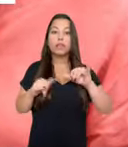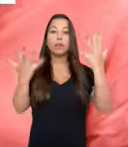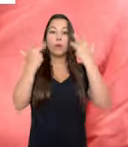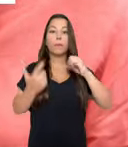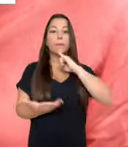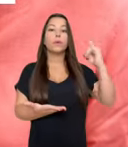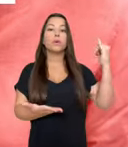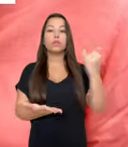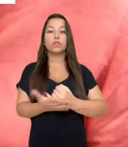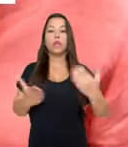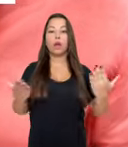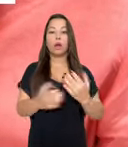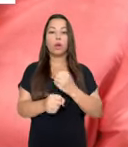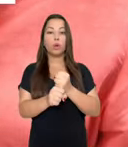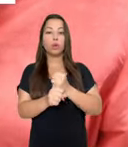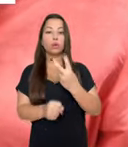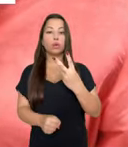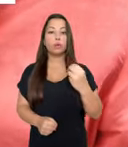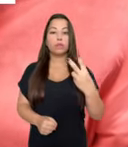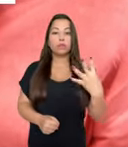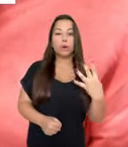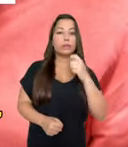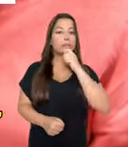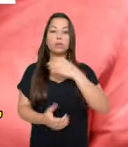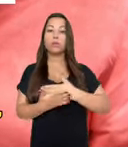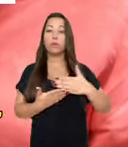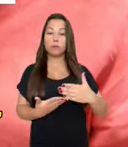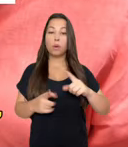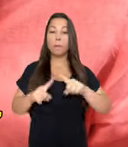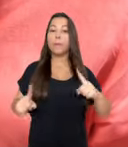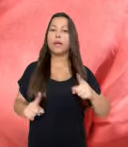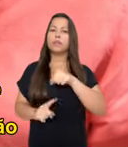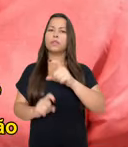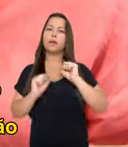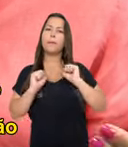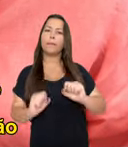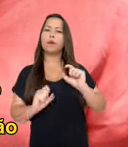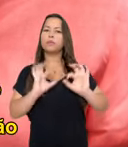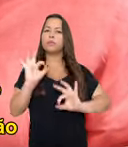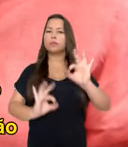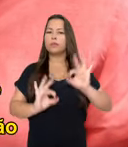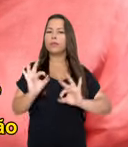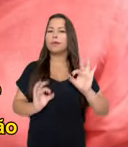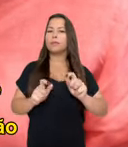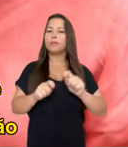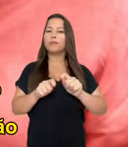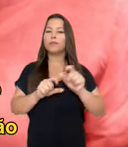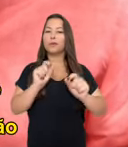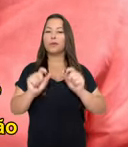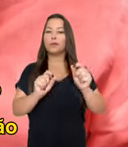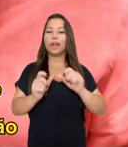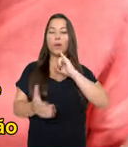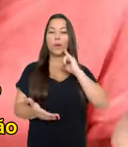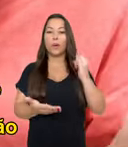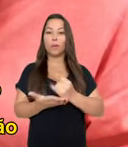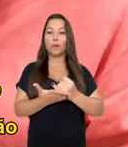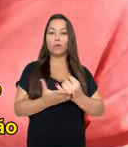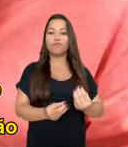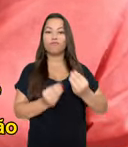A declaração do Imposto de Renda, agora de 2024, ainda não começou. Mas você já pode ir se programando para fazer